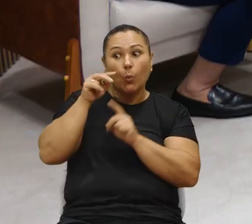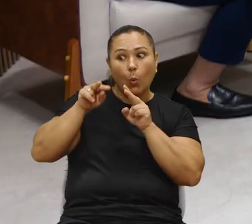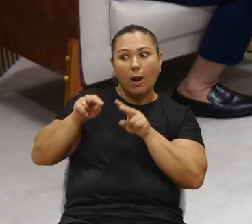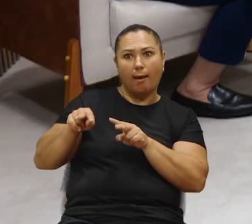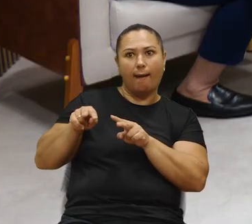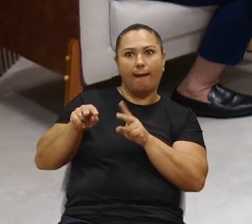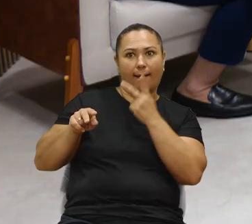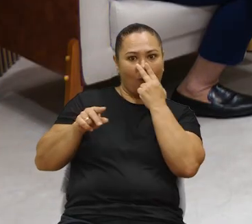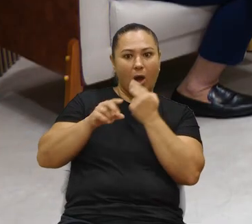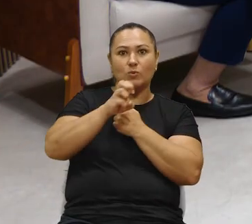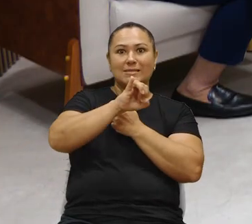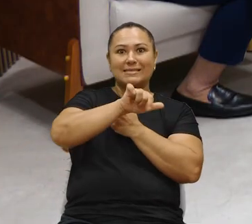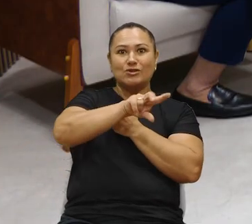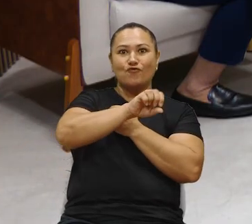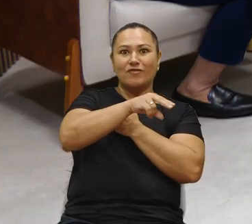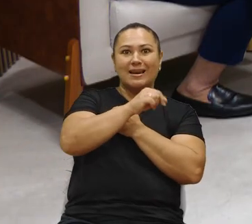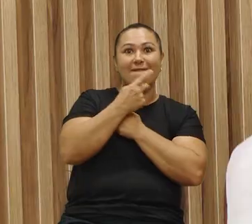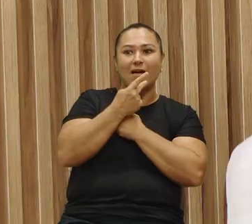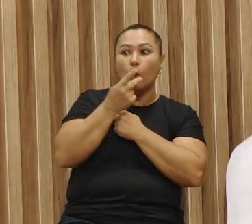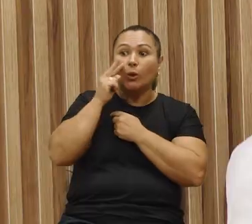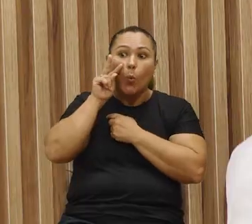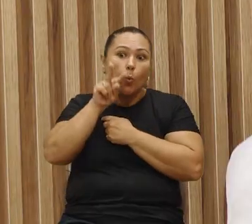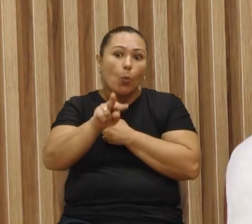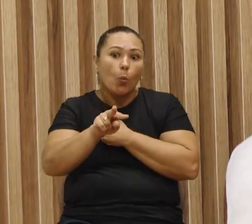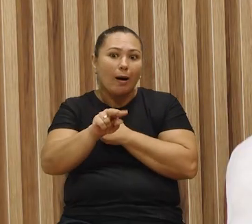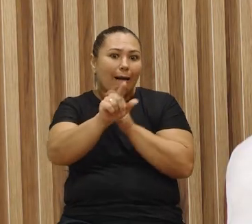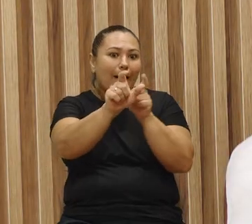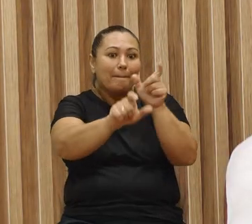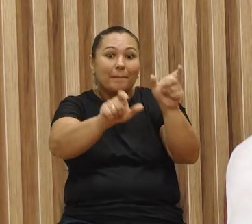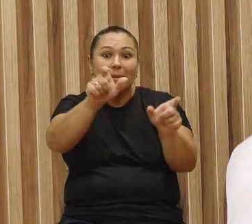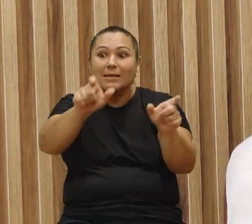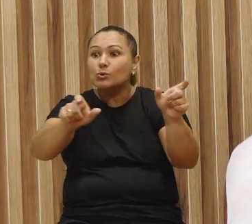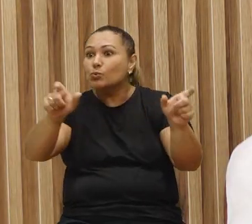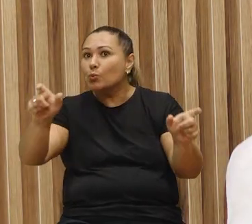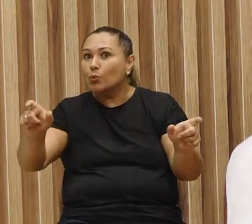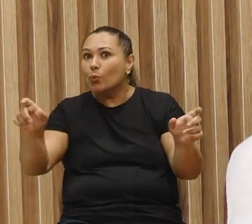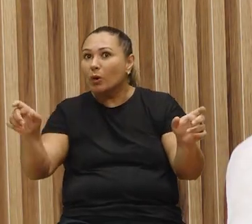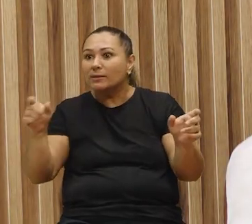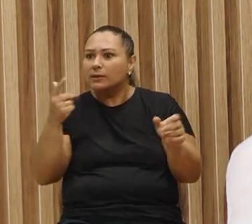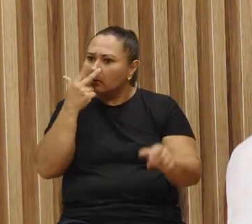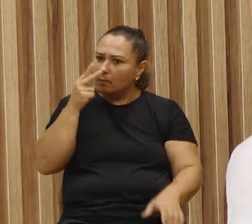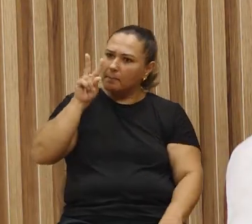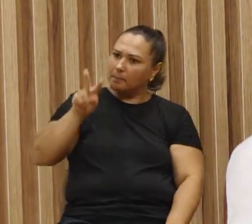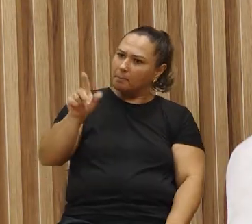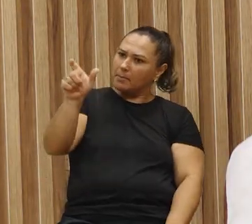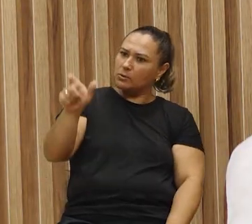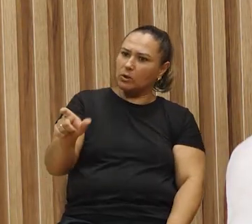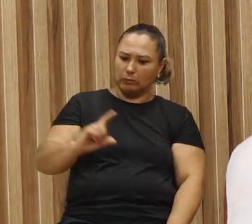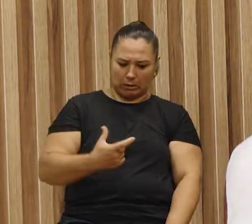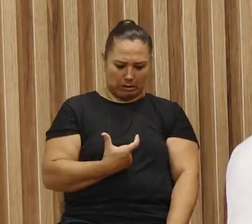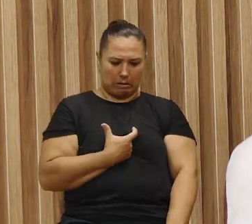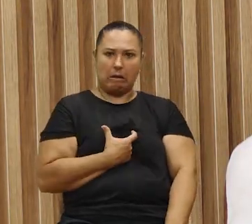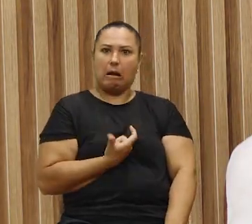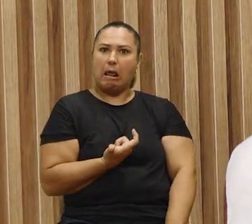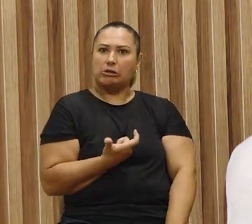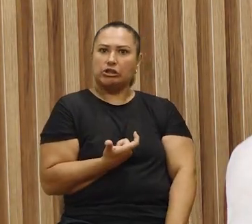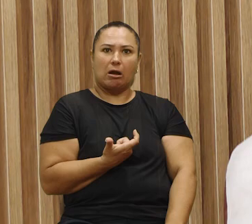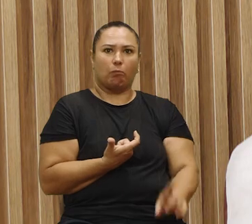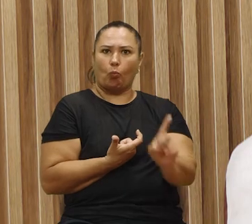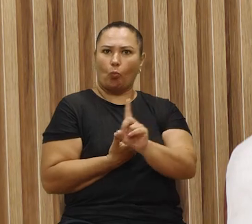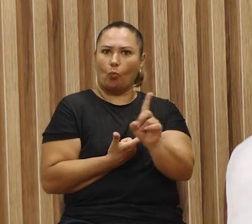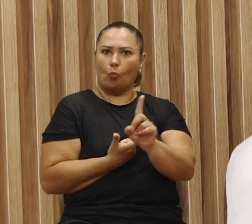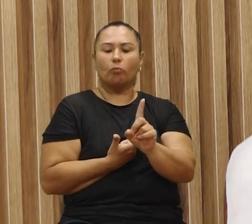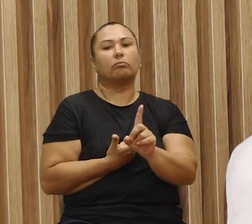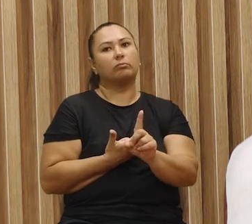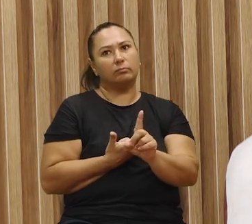isso. Se a gente não olhar, como a Silvana falou, para as pessoas, e não as pessoas como pessoas, não como um crachá